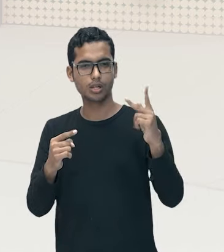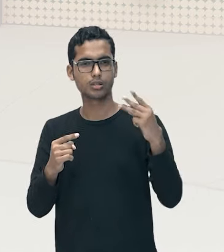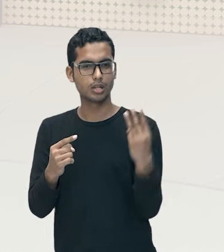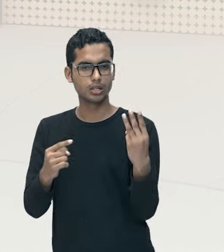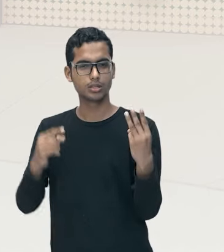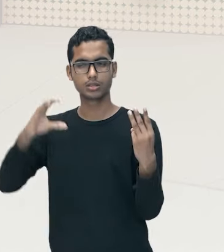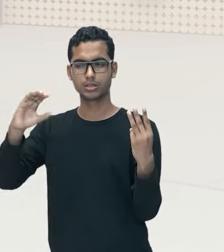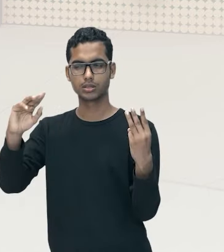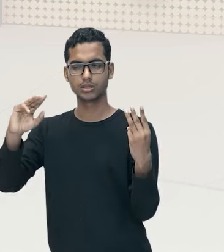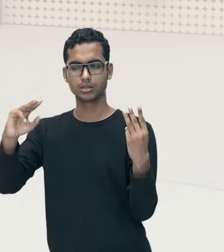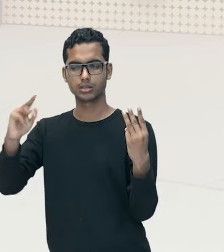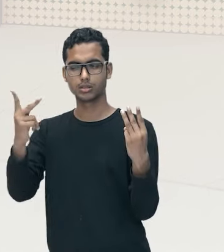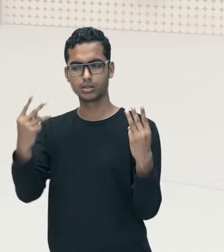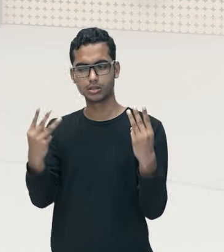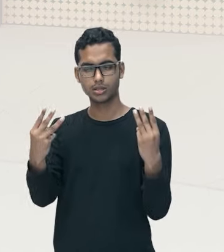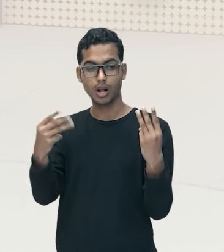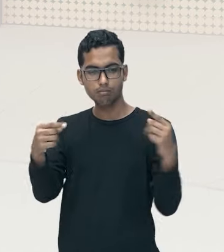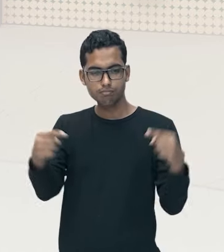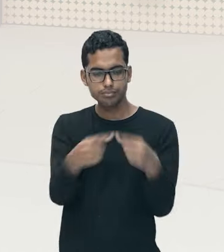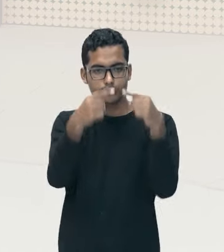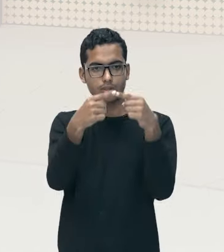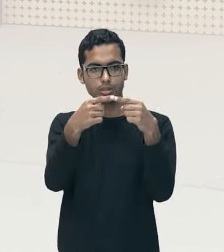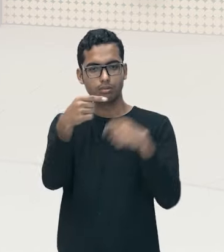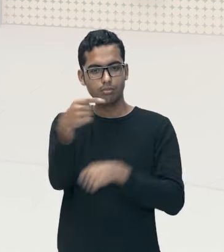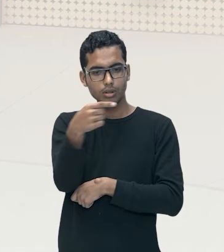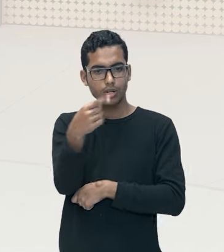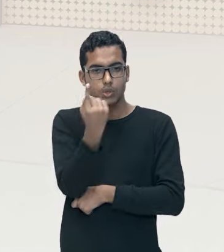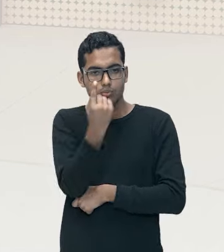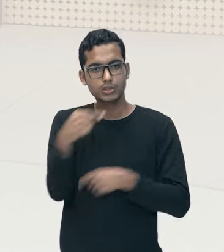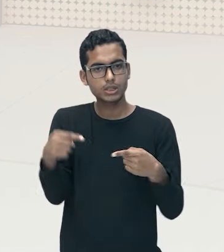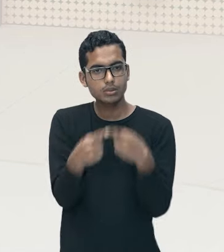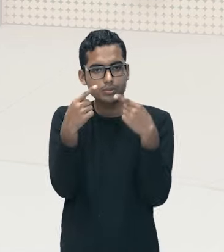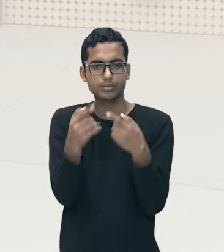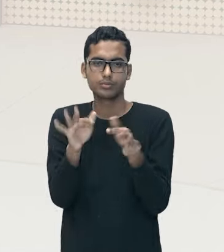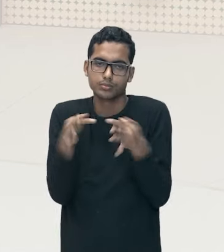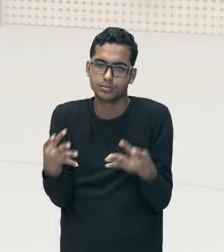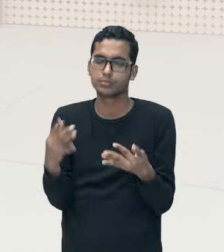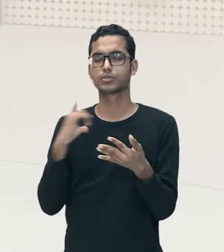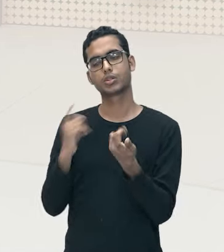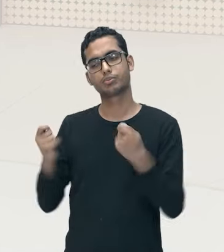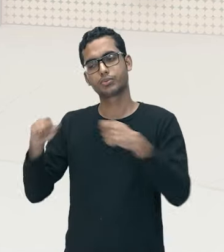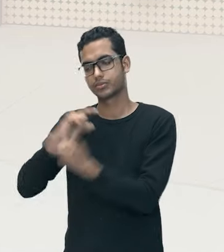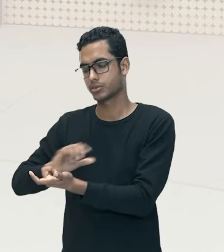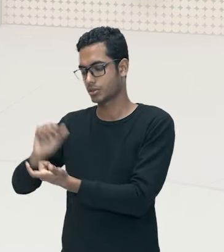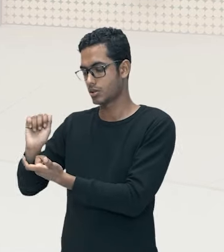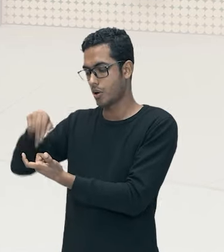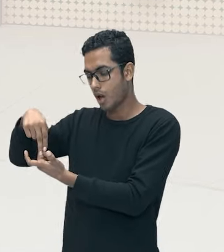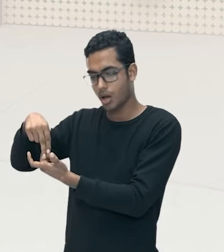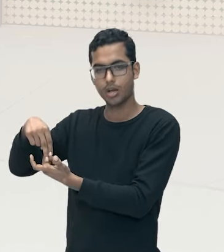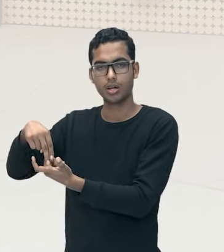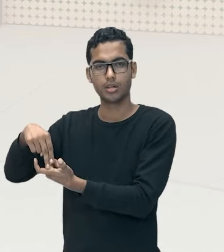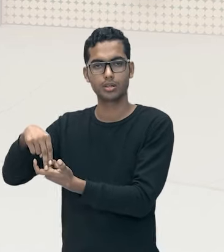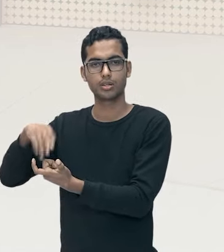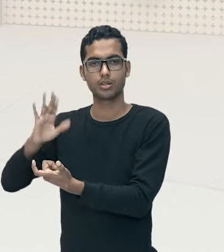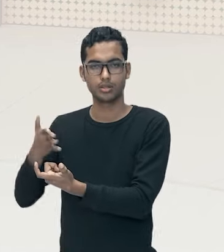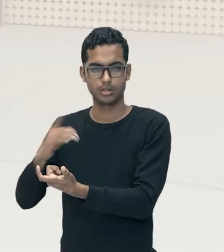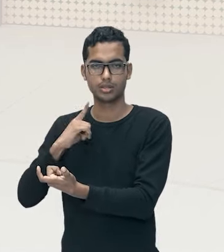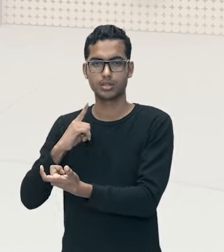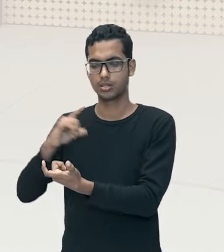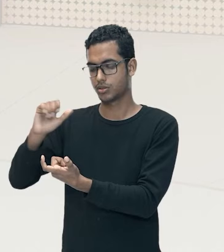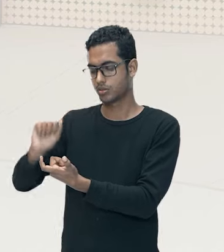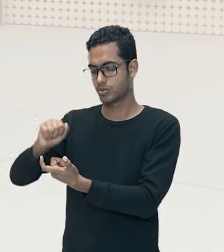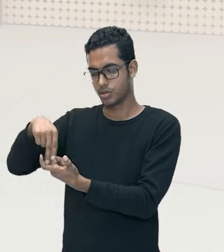é uma ligação Simples então só pode ser né o infixo an então já tenho o prefixo que é o é O infixo que